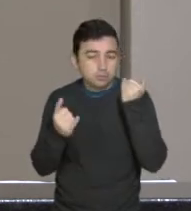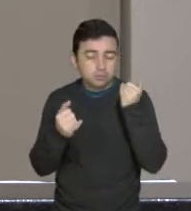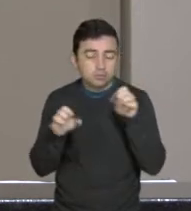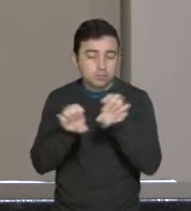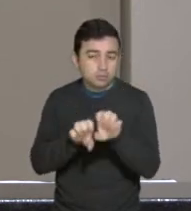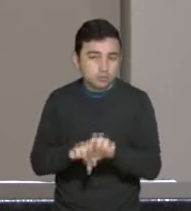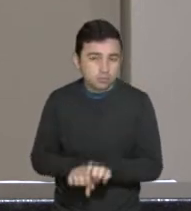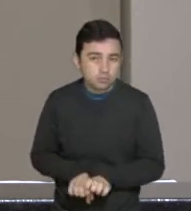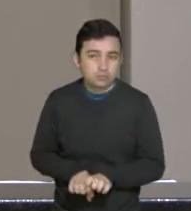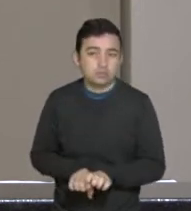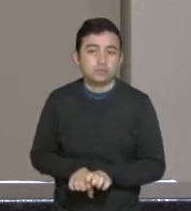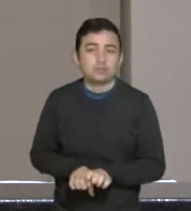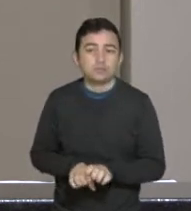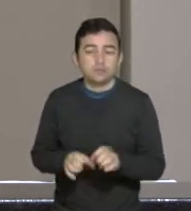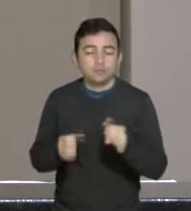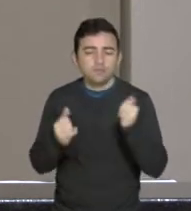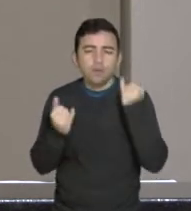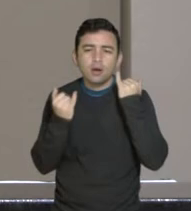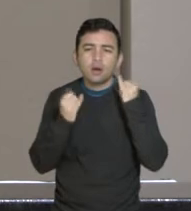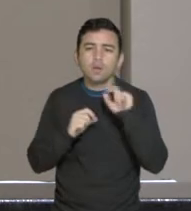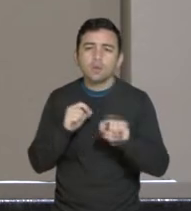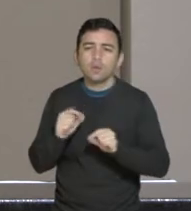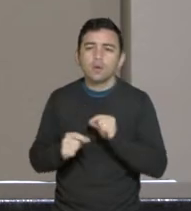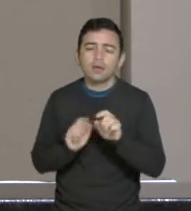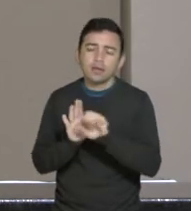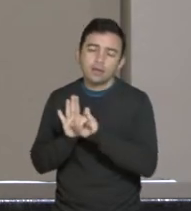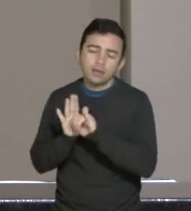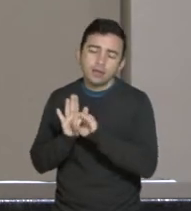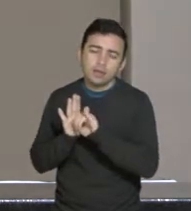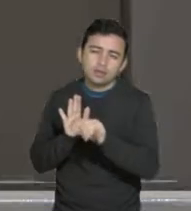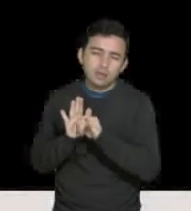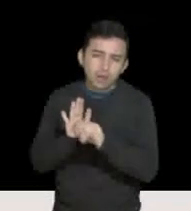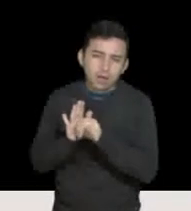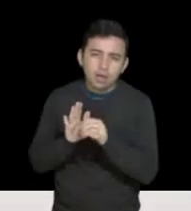Infraestrutura informações acerca do edital número